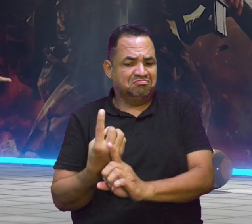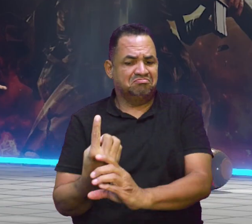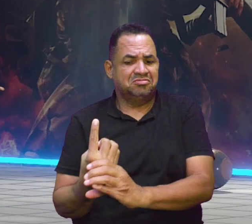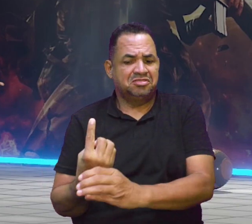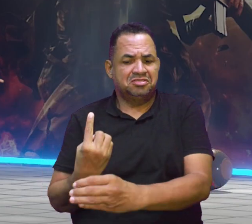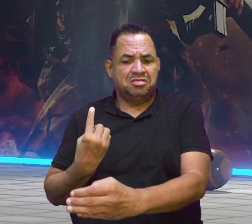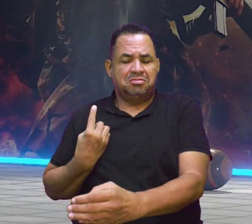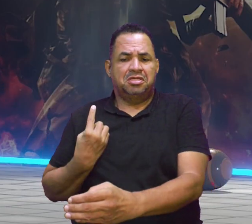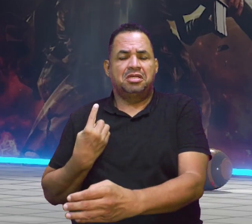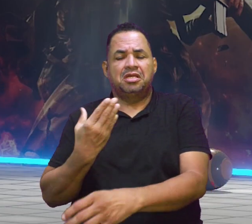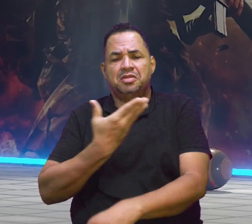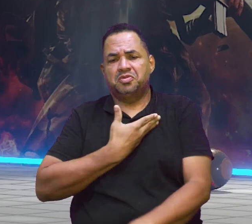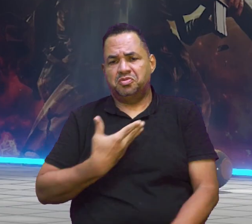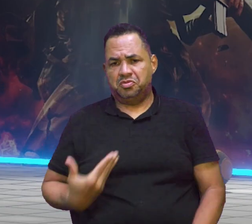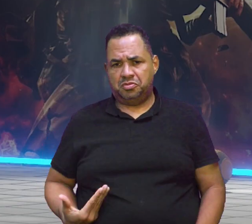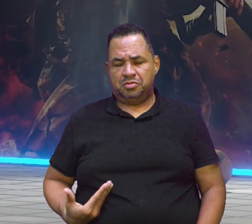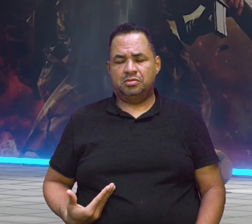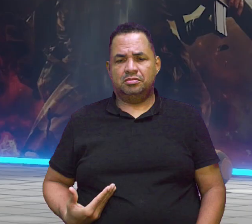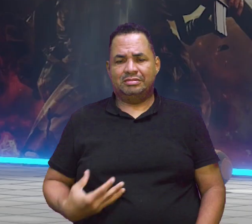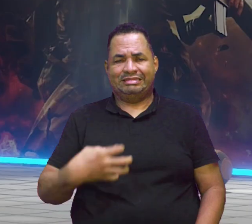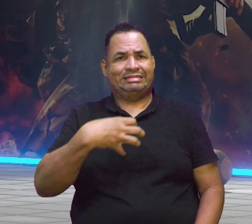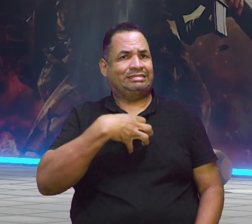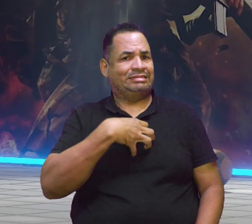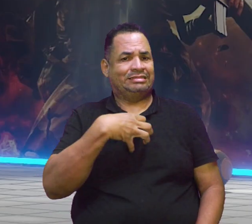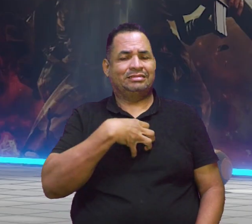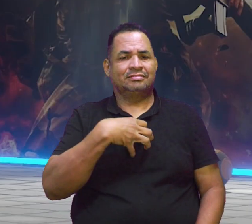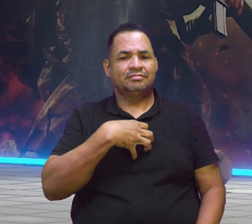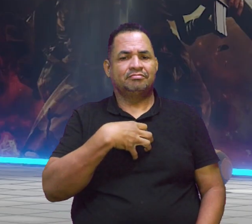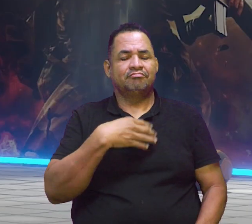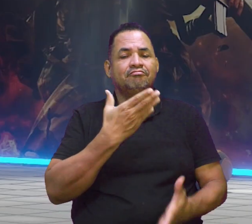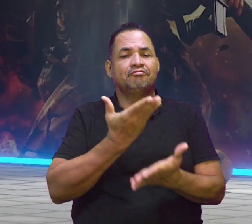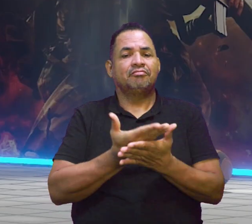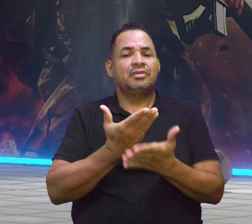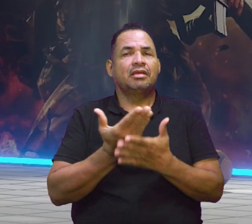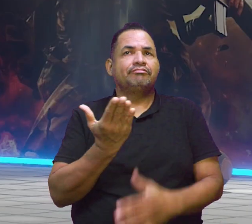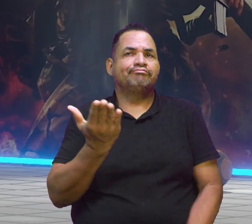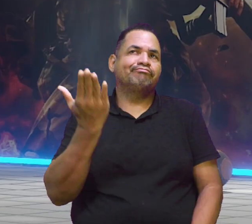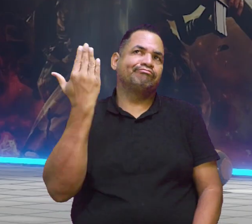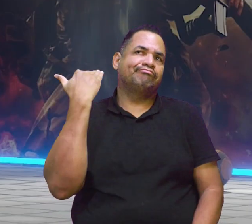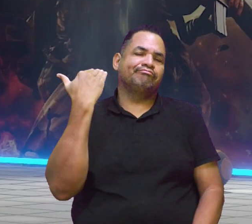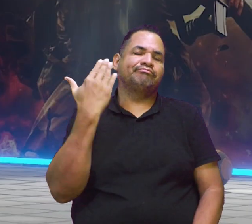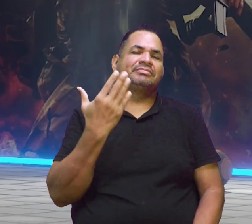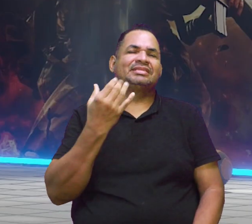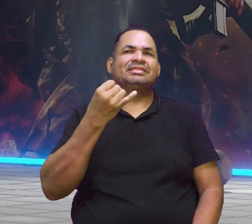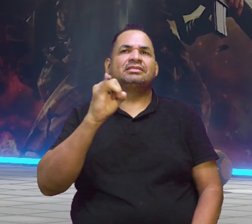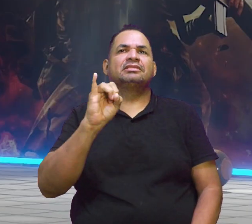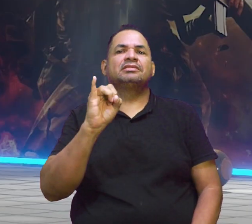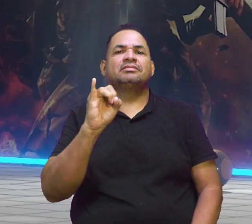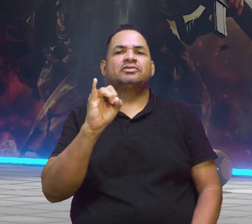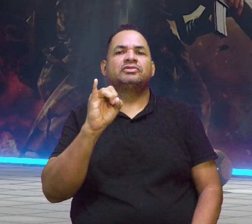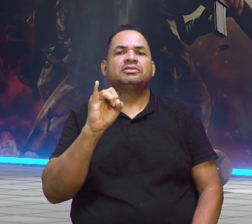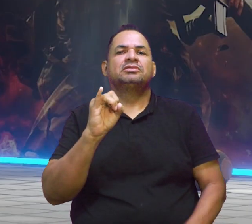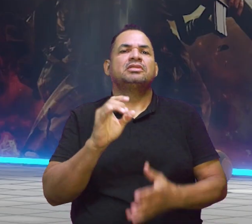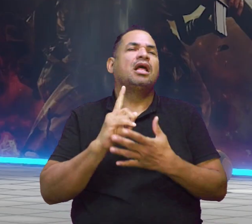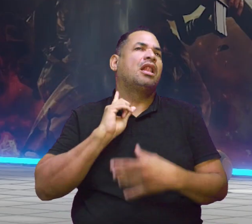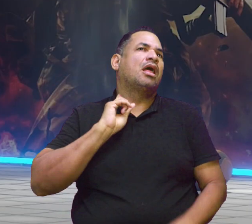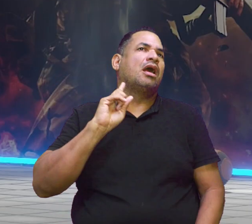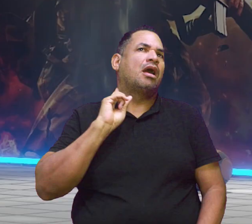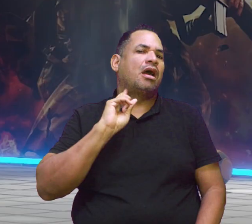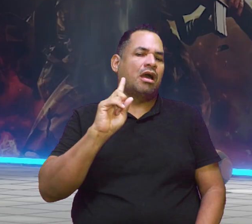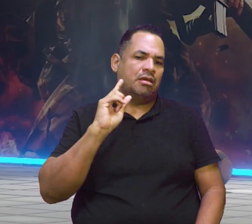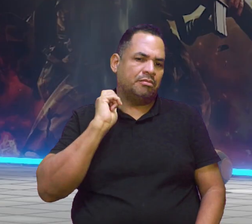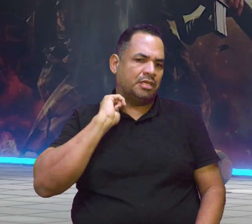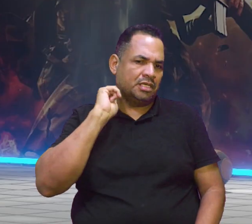Como eu falei para vocês na aula passada, por exemplo, se você fosse um mineiro, nascesse em Minas Gerais, e